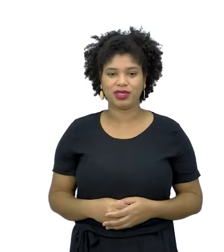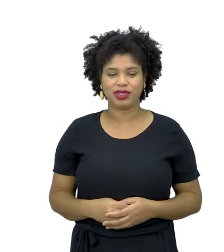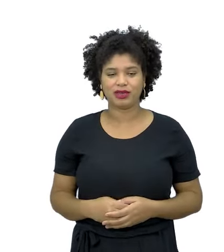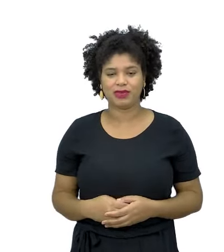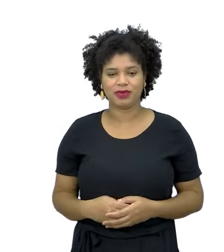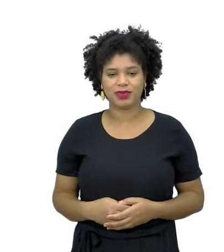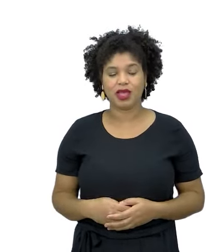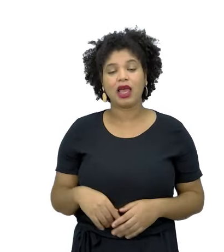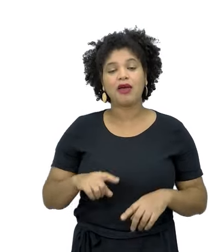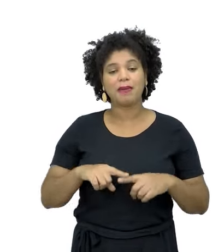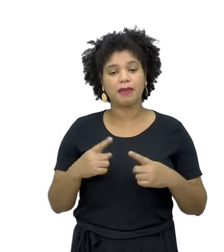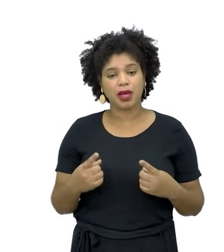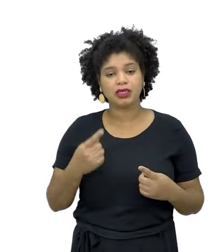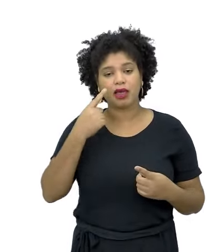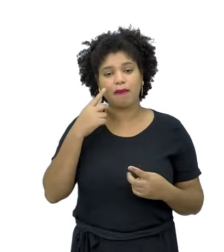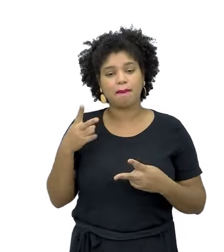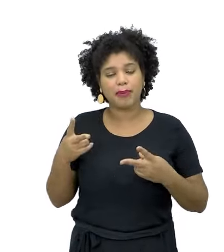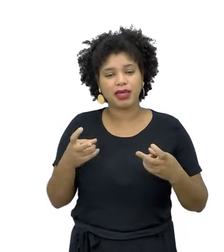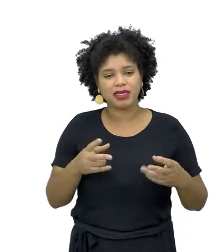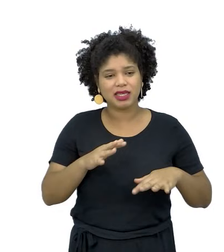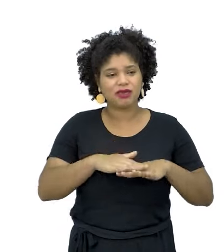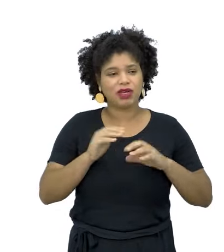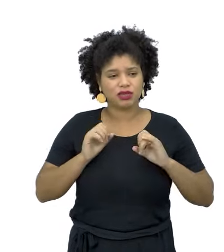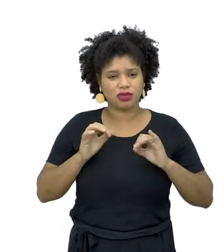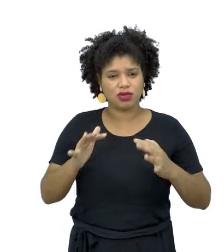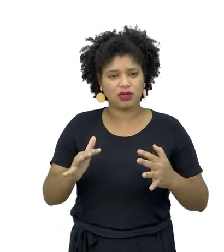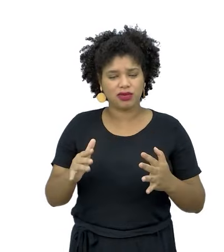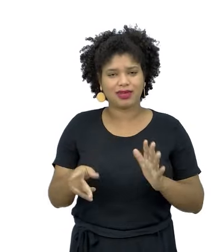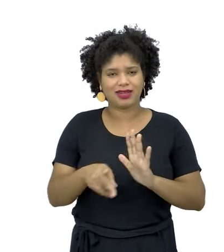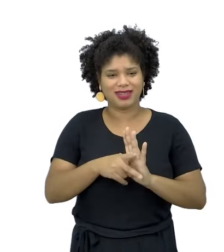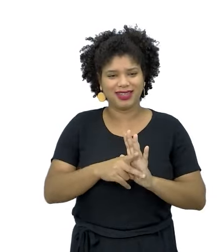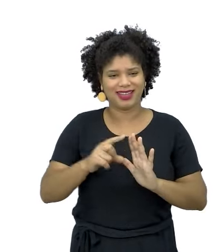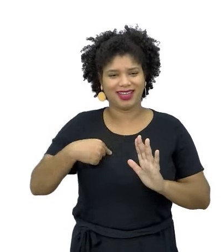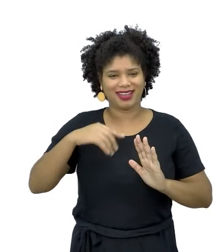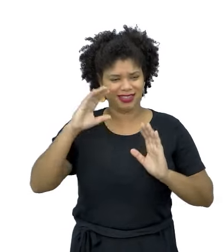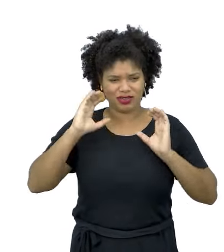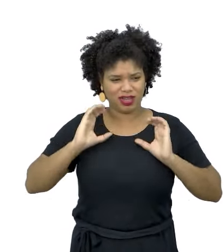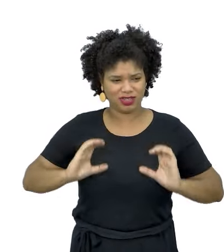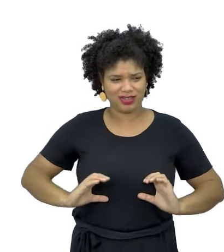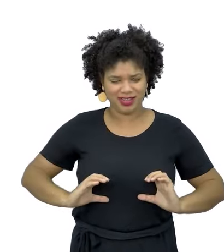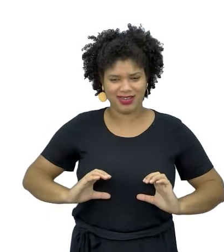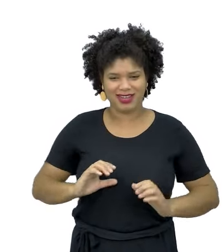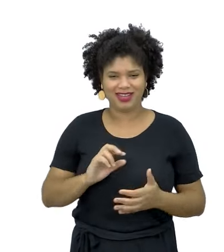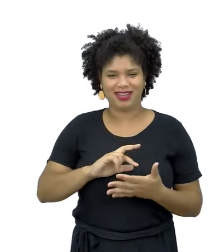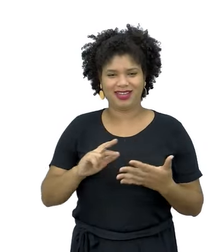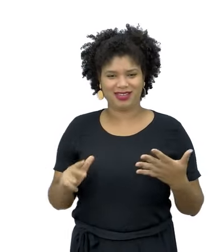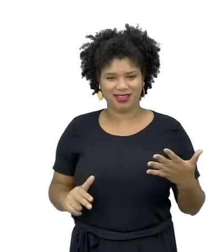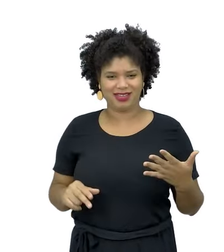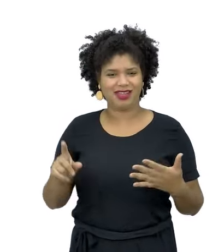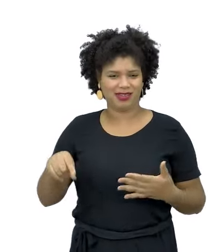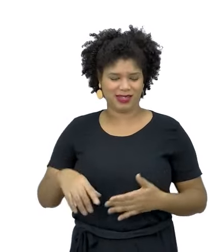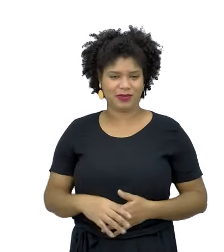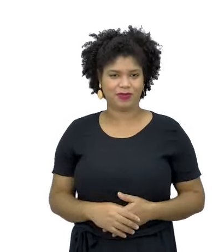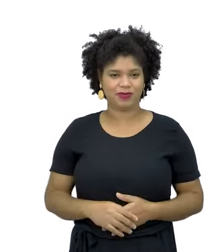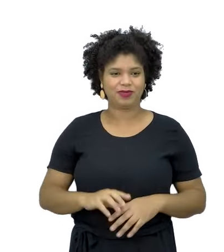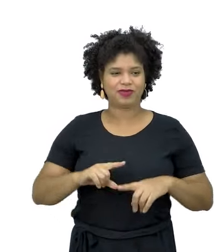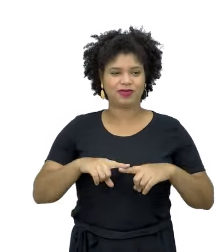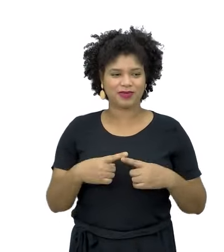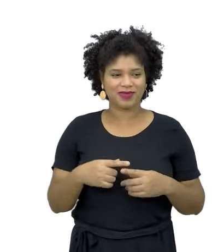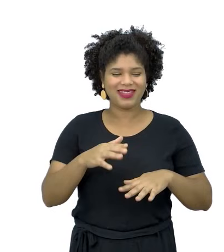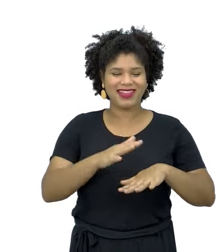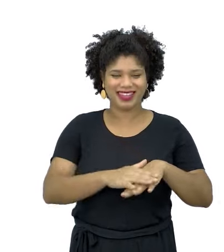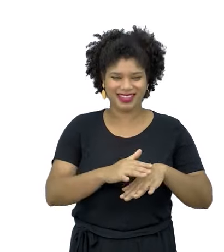menos servirá como atuação cidadã para os nossos estudantes, né? Então, essa parte